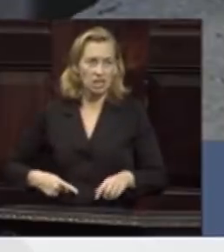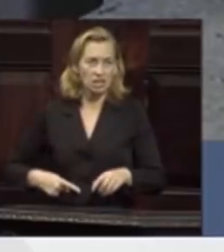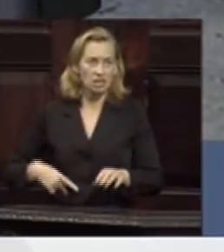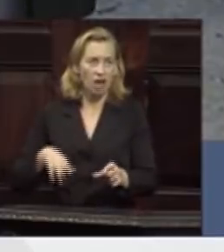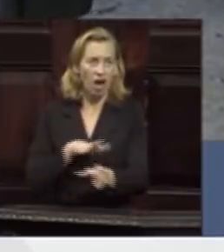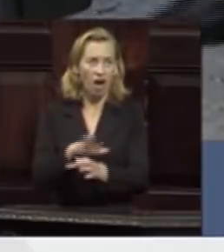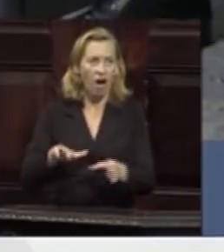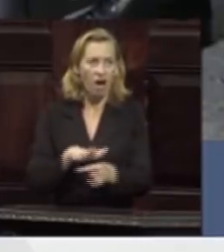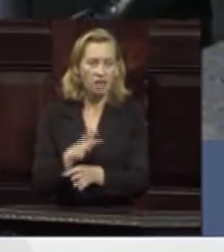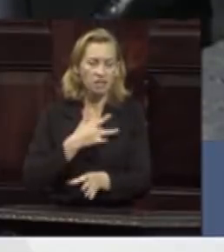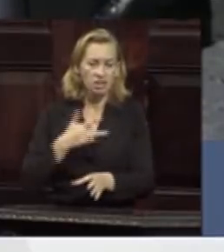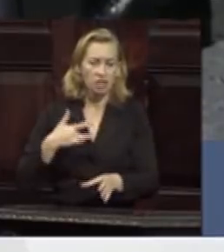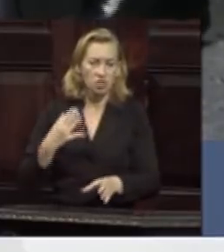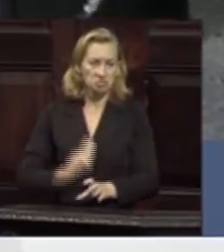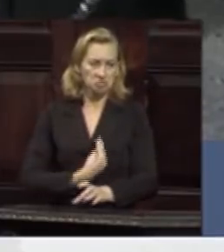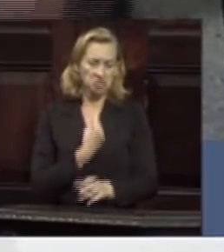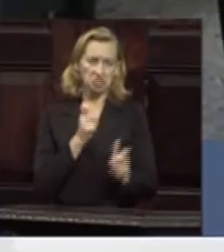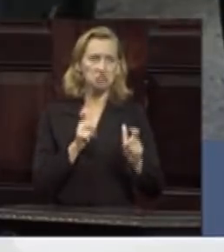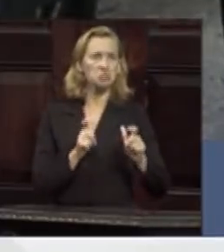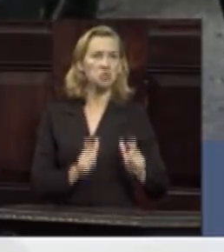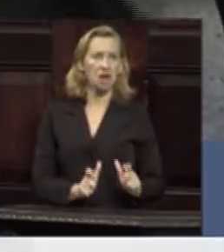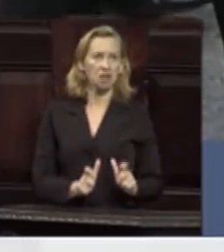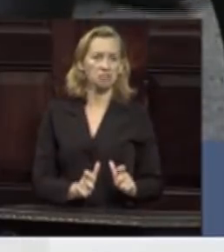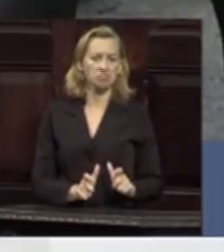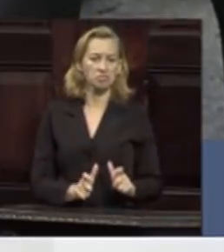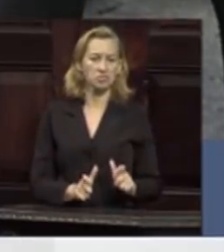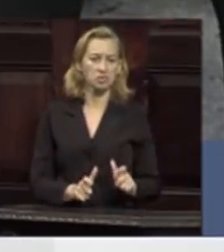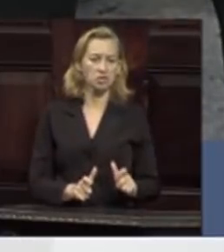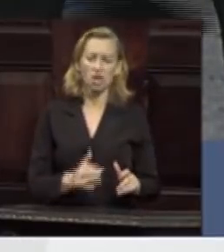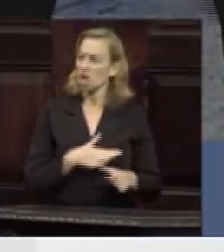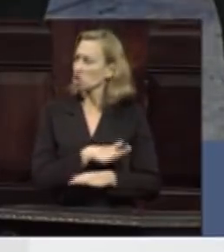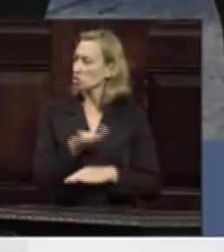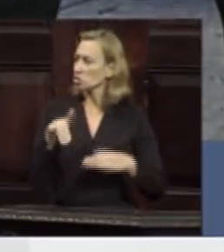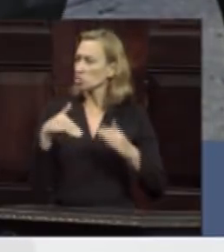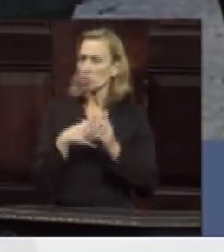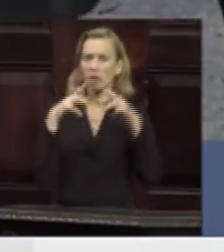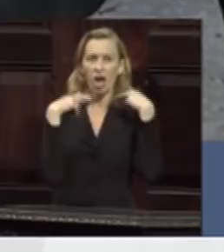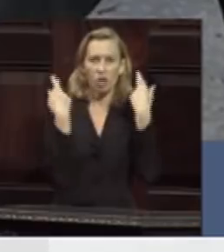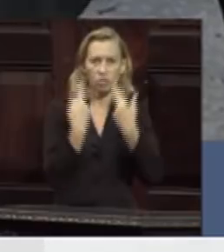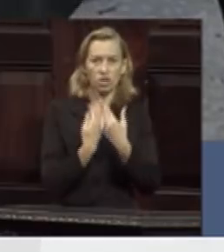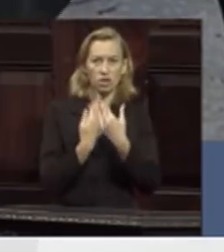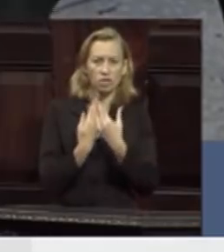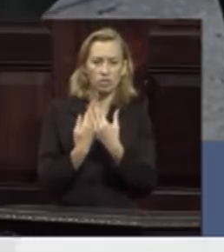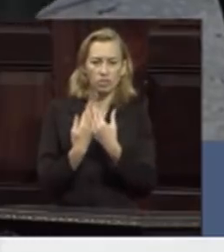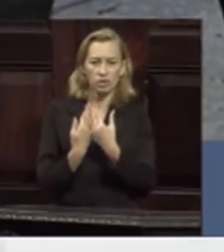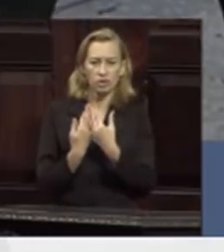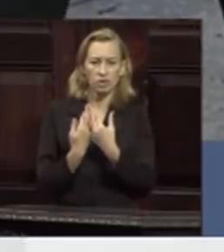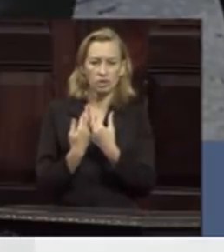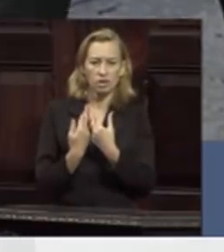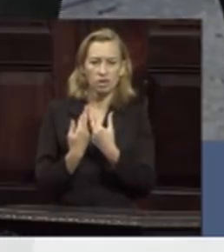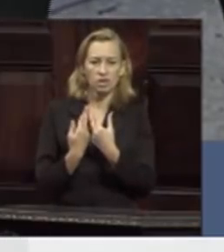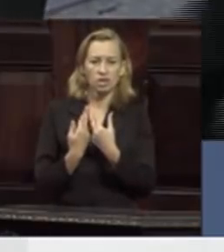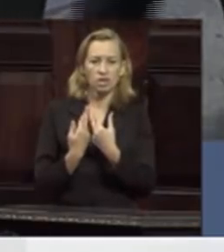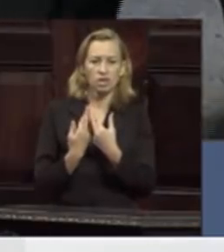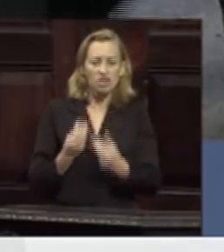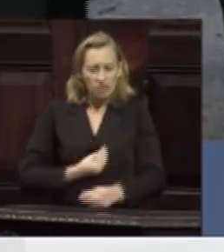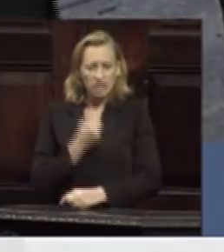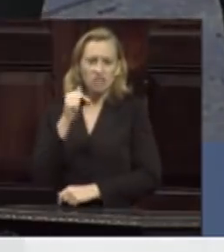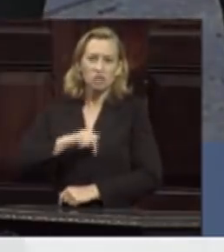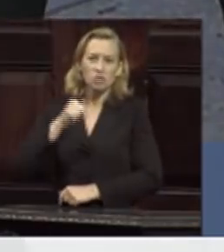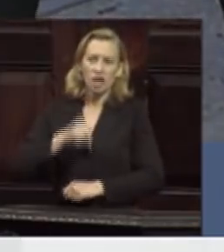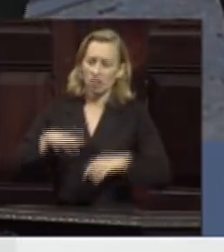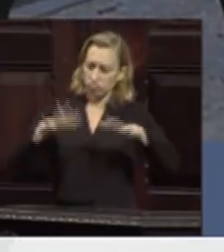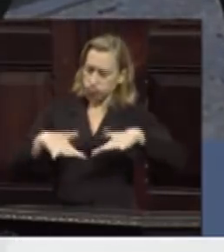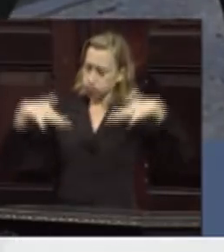A categoria esteve representada em todas as reuniões. A categoria tem estado aqui nas